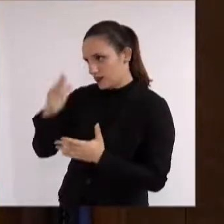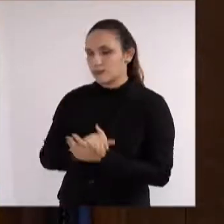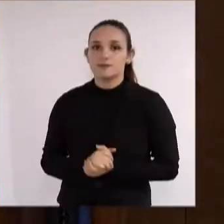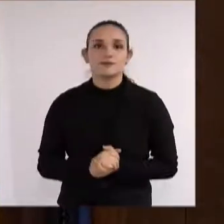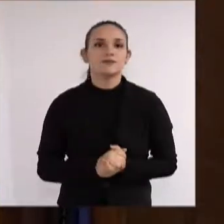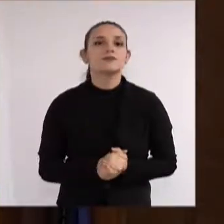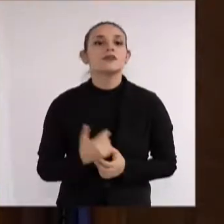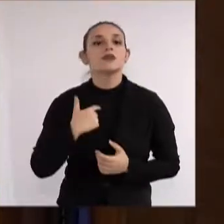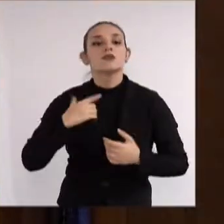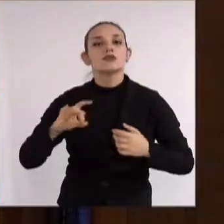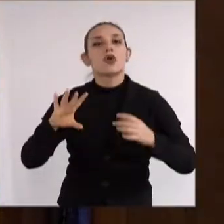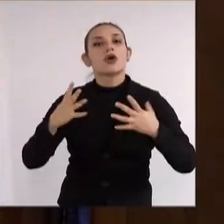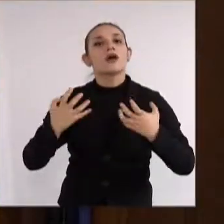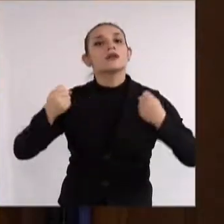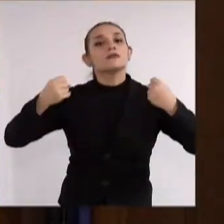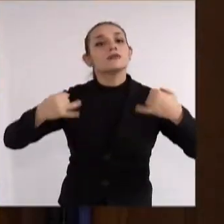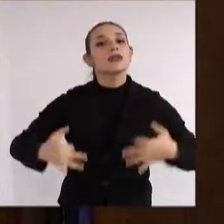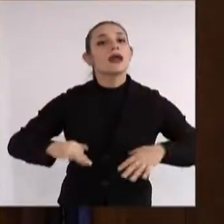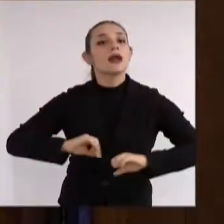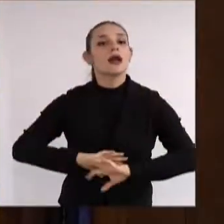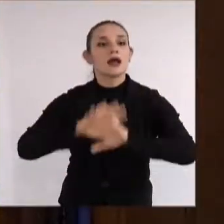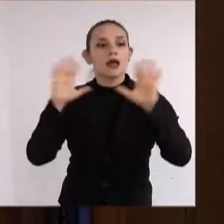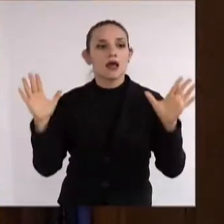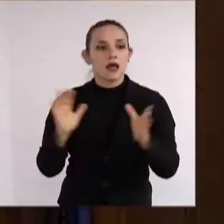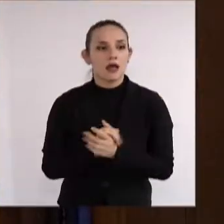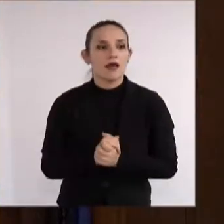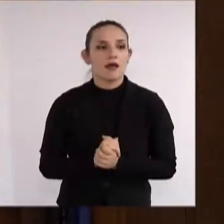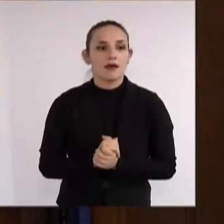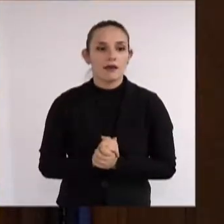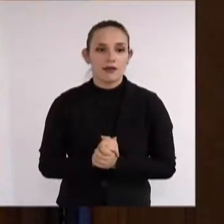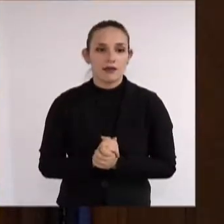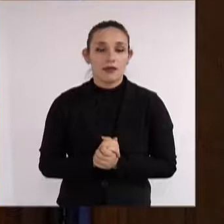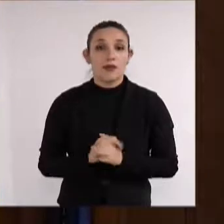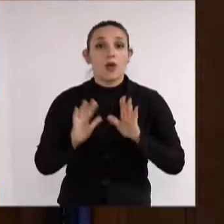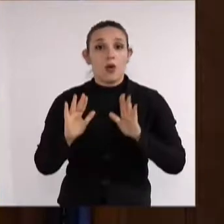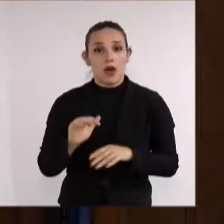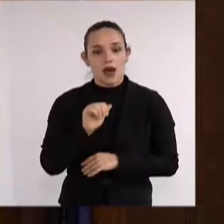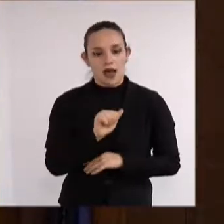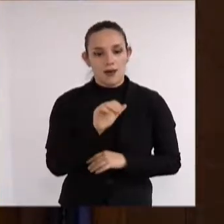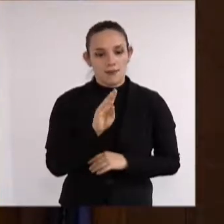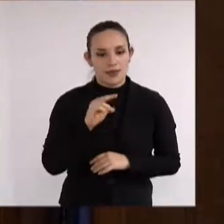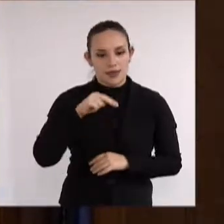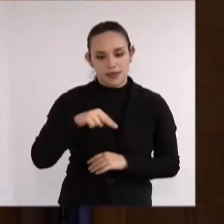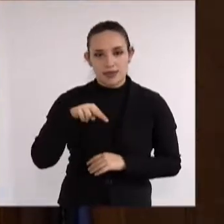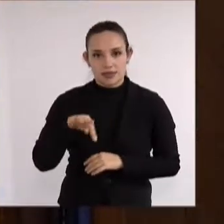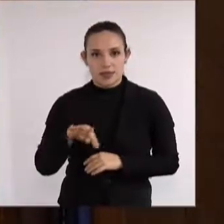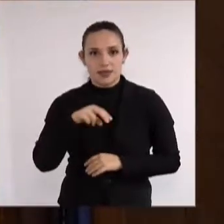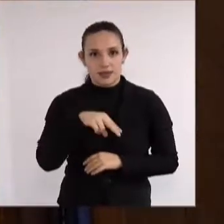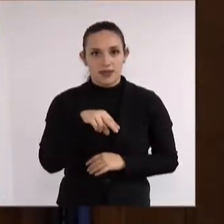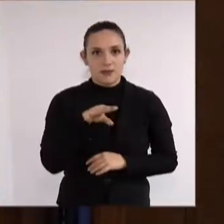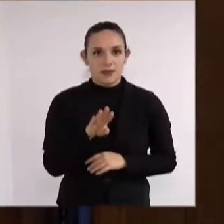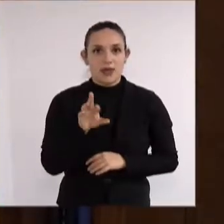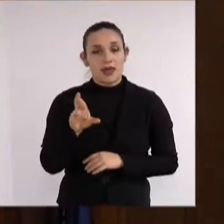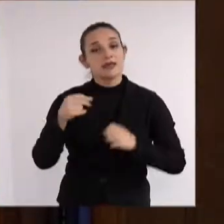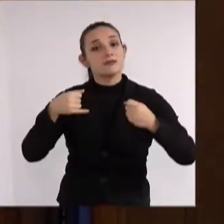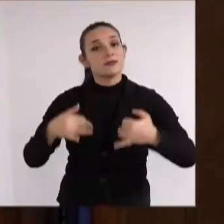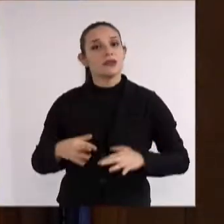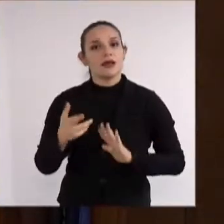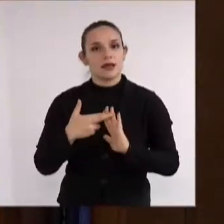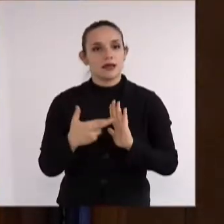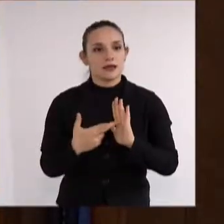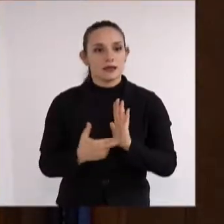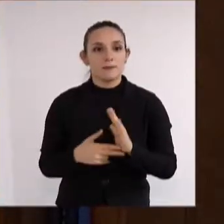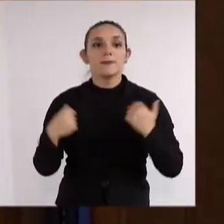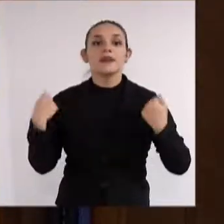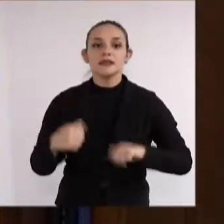para esclarecer ao plenário sobre o que diz a ABNT e a NBR 950. Deve